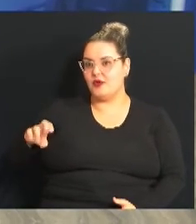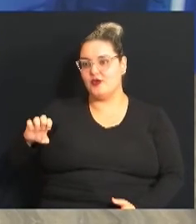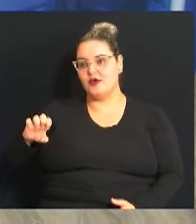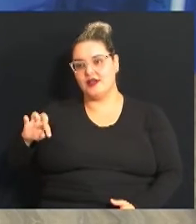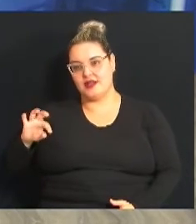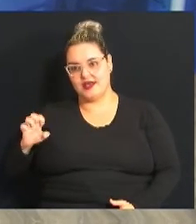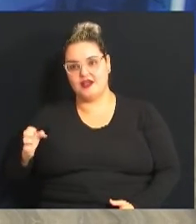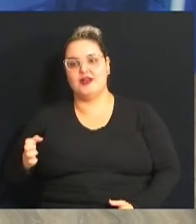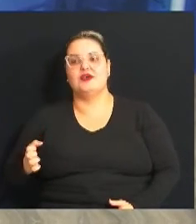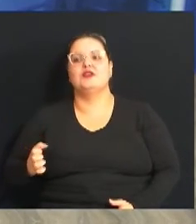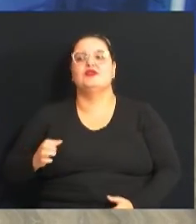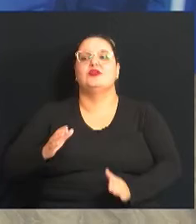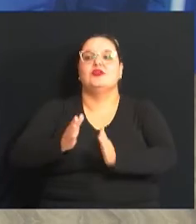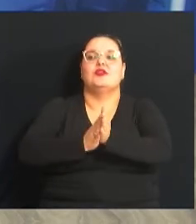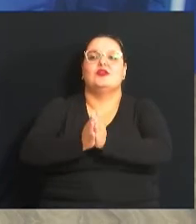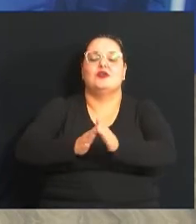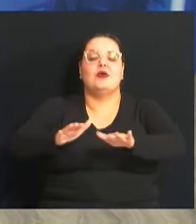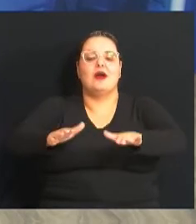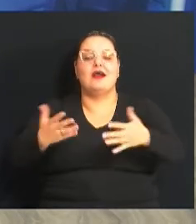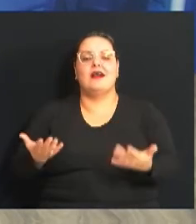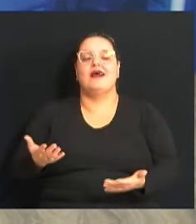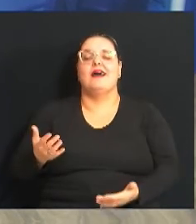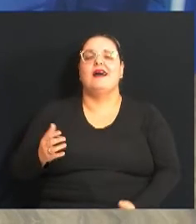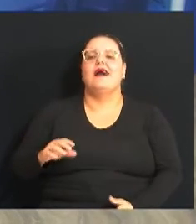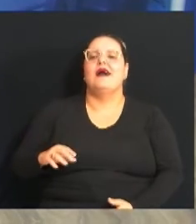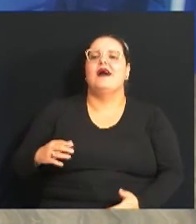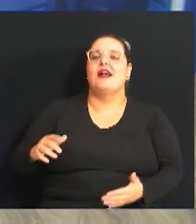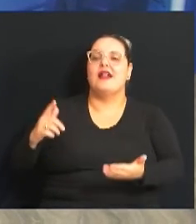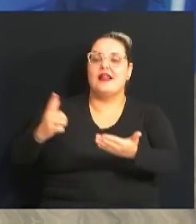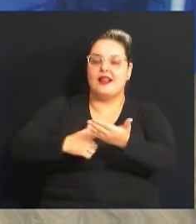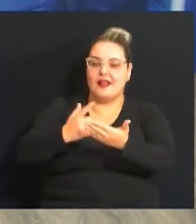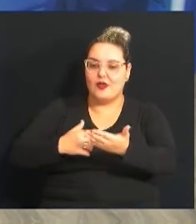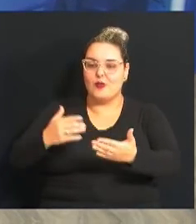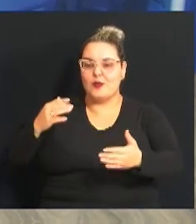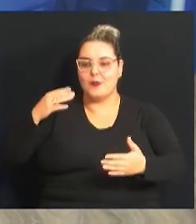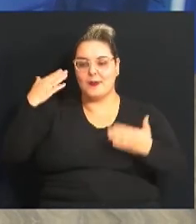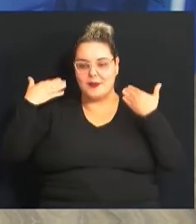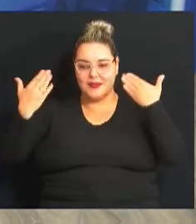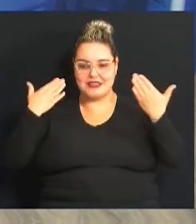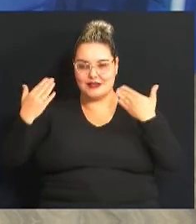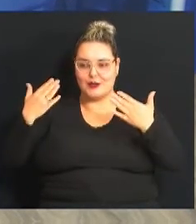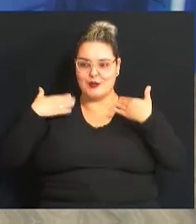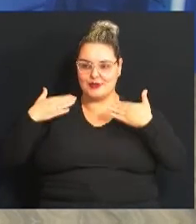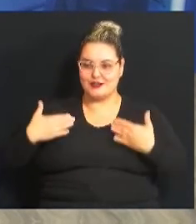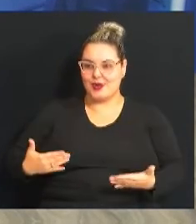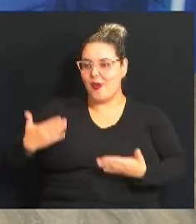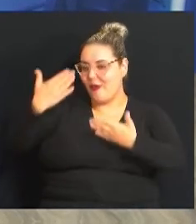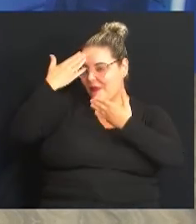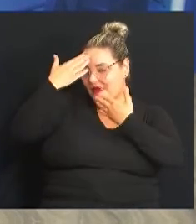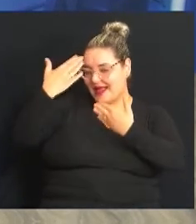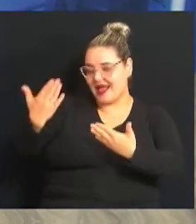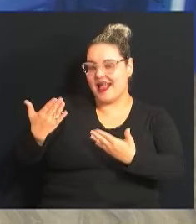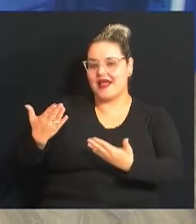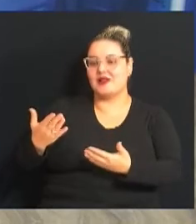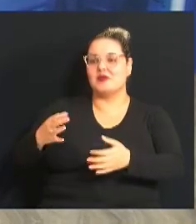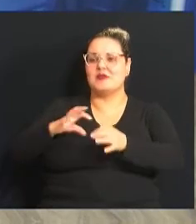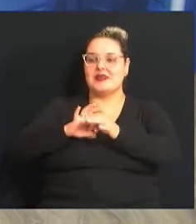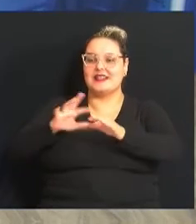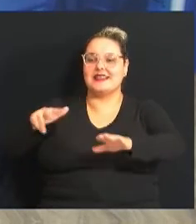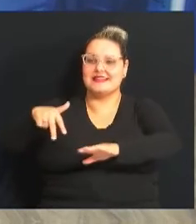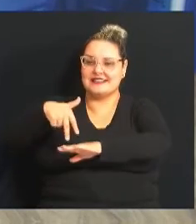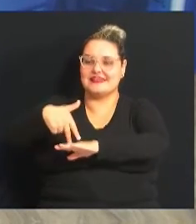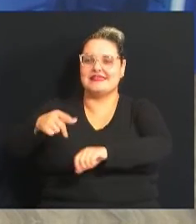análise reikiana, um dos autores do livro Psicologia Corporal. Muito obrigado novamente pela disponibilidade do